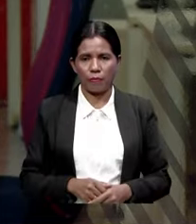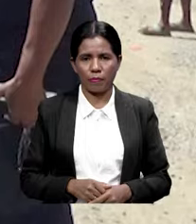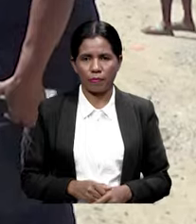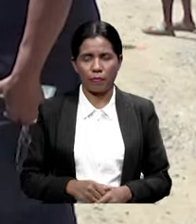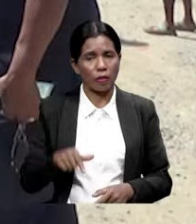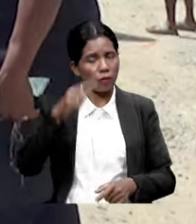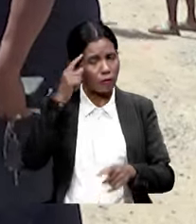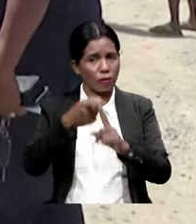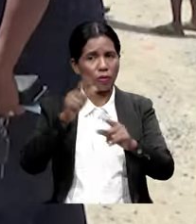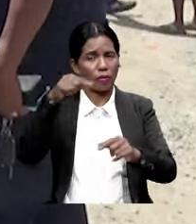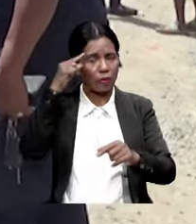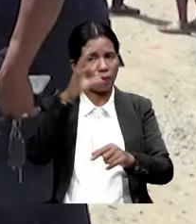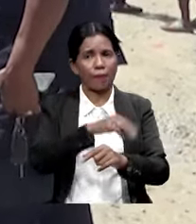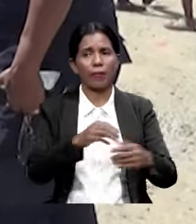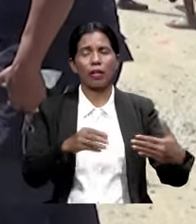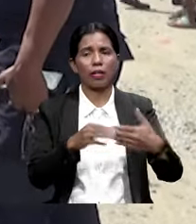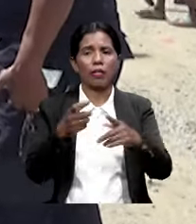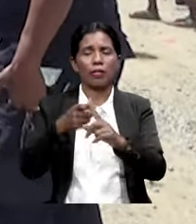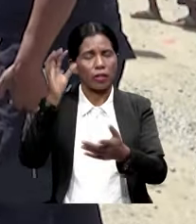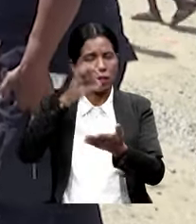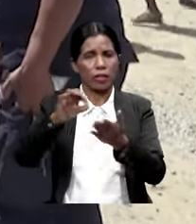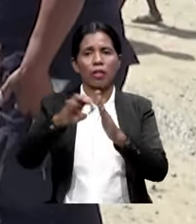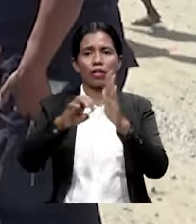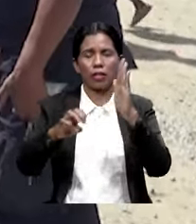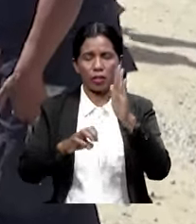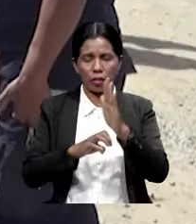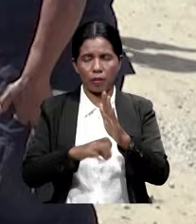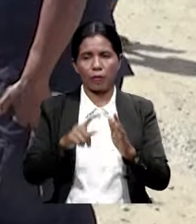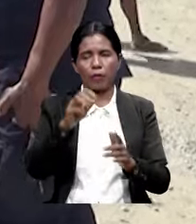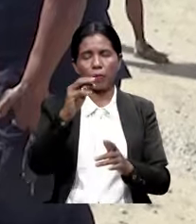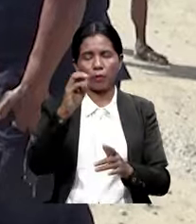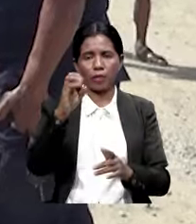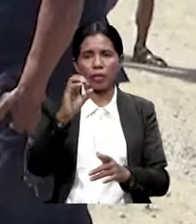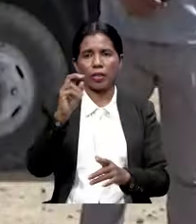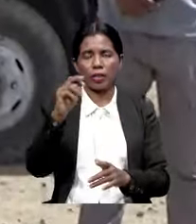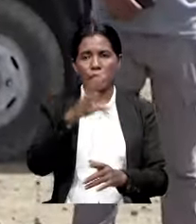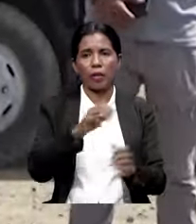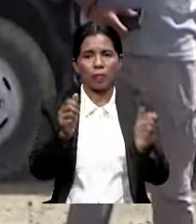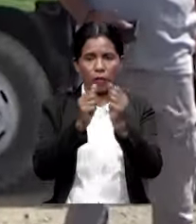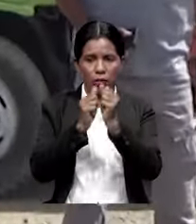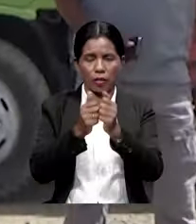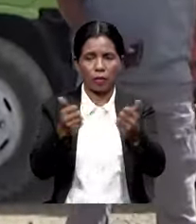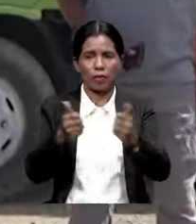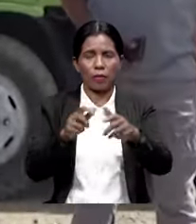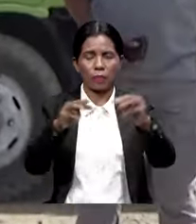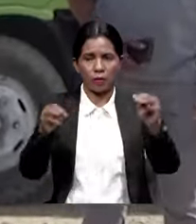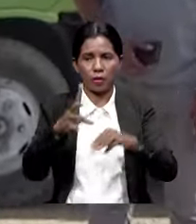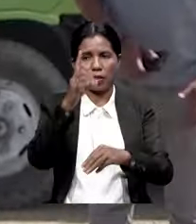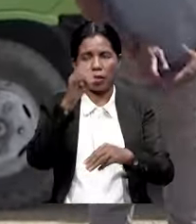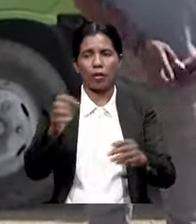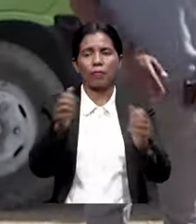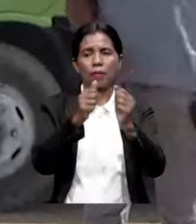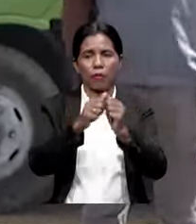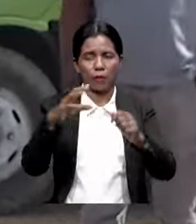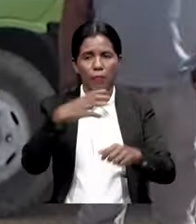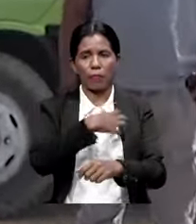Guvernu lius equipa conjunta nebe liderado husi sekretario estado asunto toponimia na organizasyon urbana hamutu ko autoridade municipio dili akompanya husi